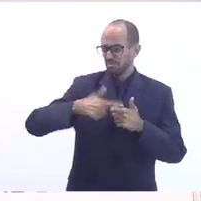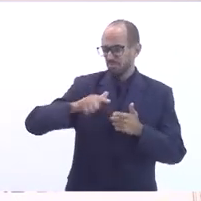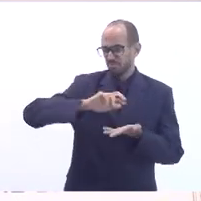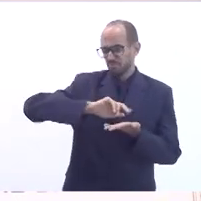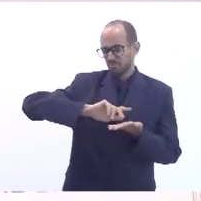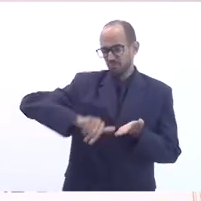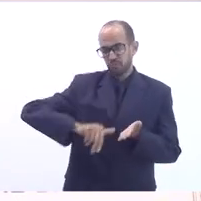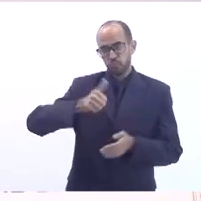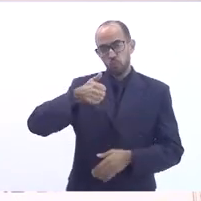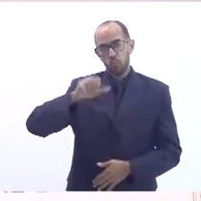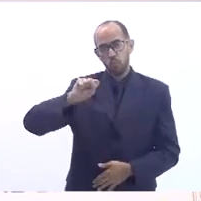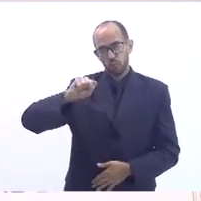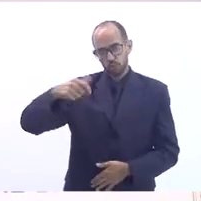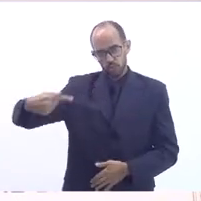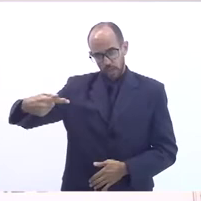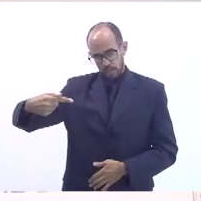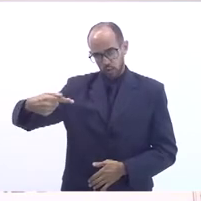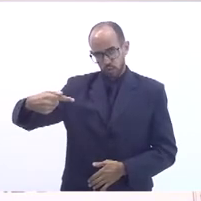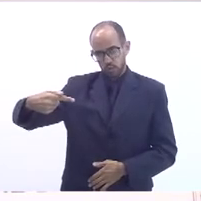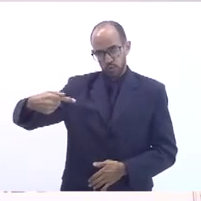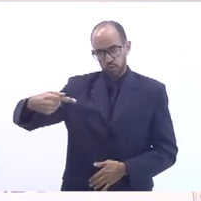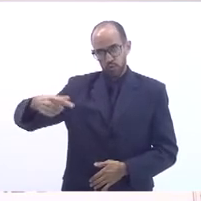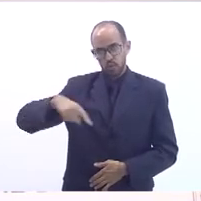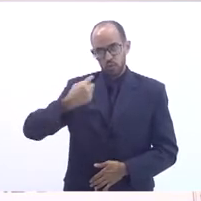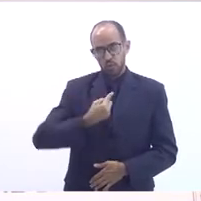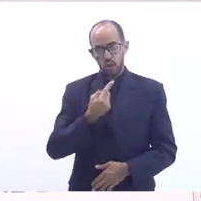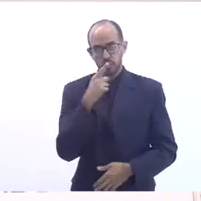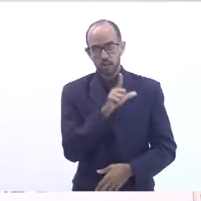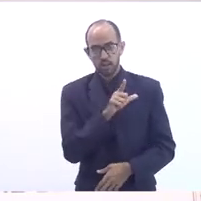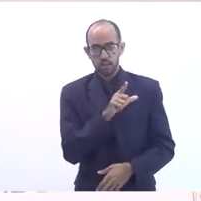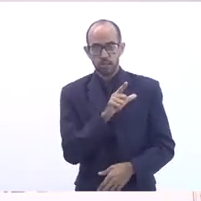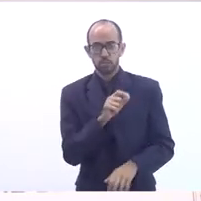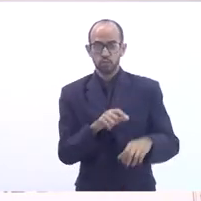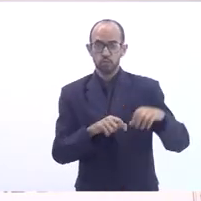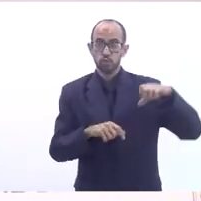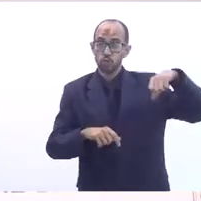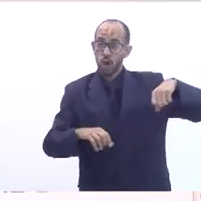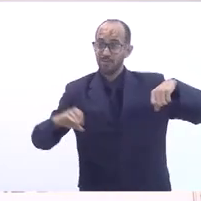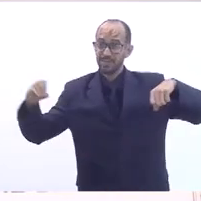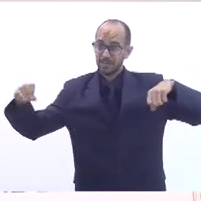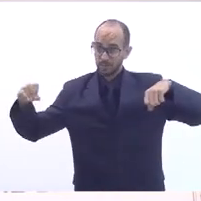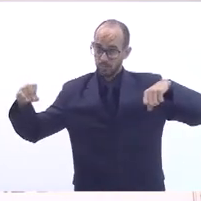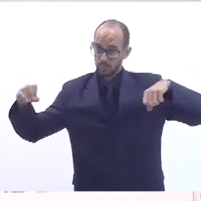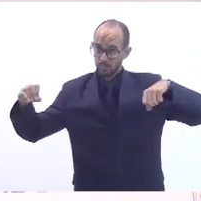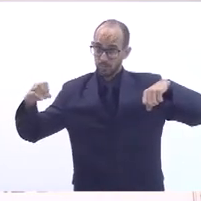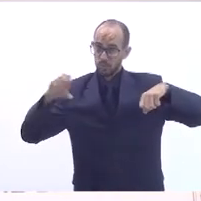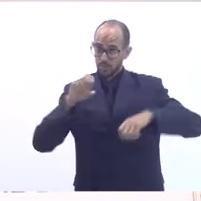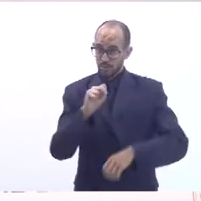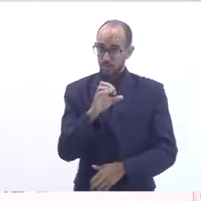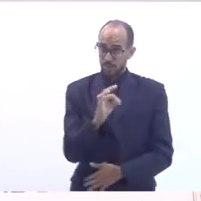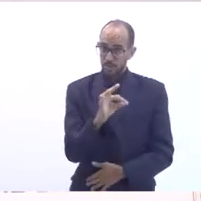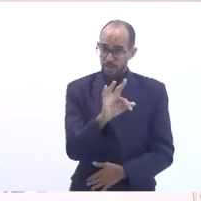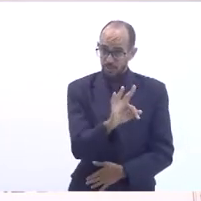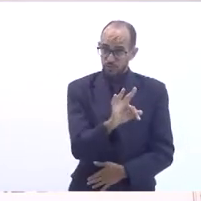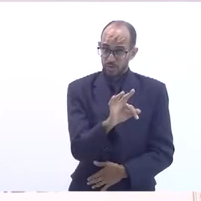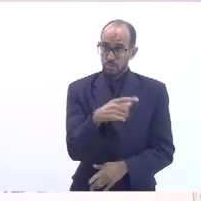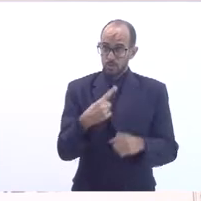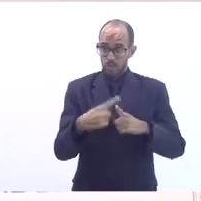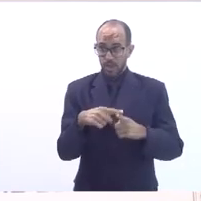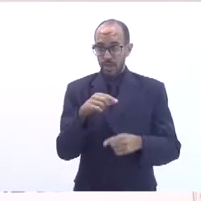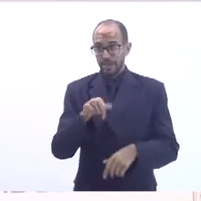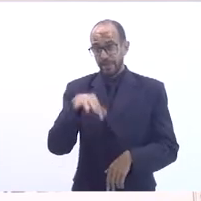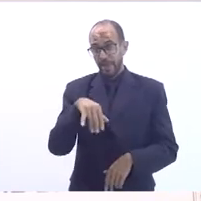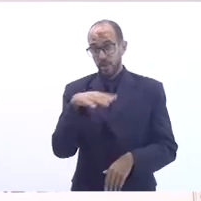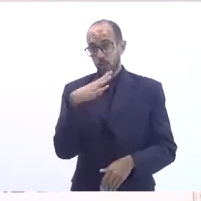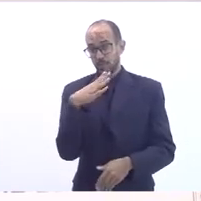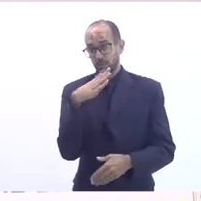número 187 que nós ganhamos de 9 a 0 no Supremo Tribunal Federal que costure te conhecia a inscrição no